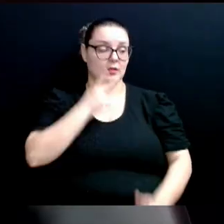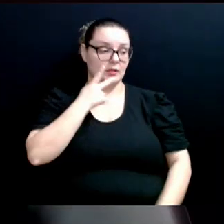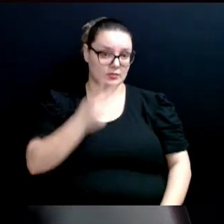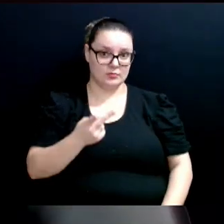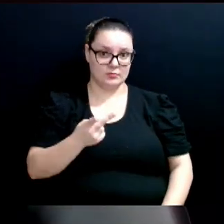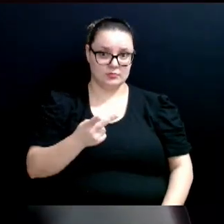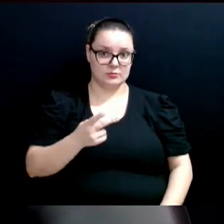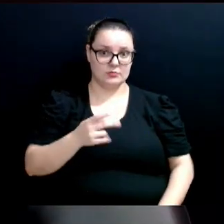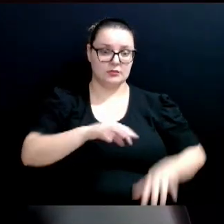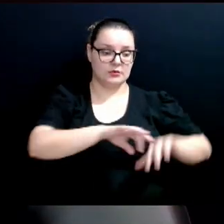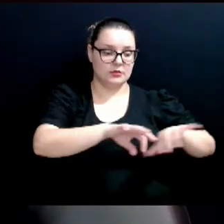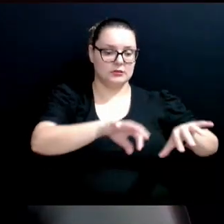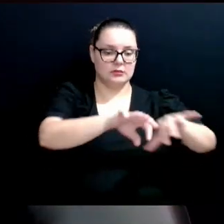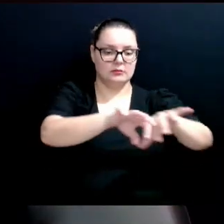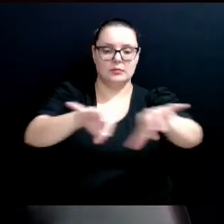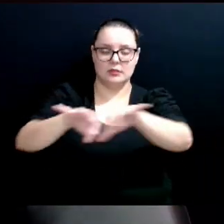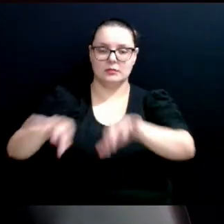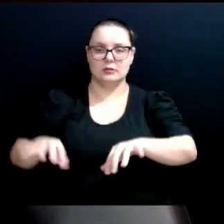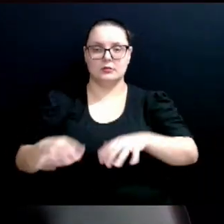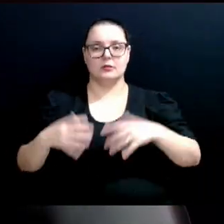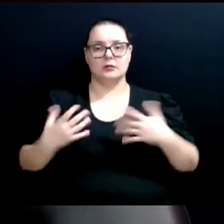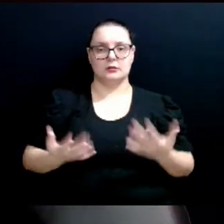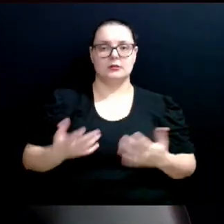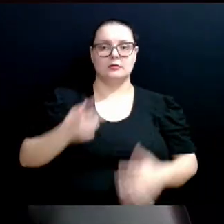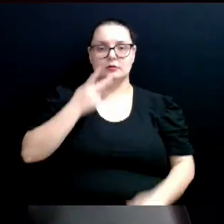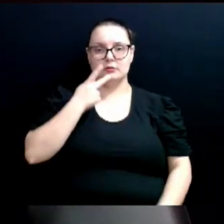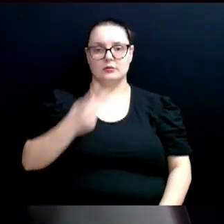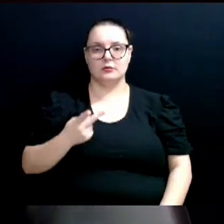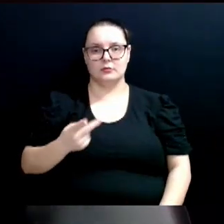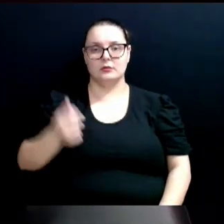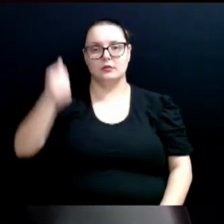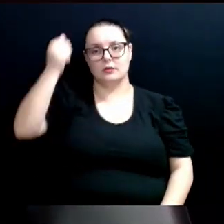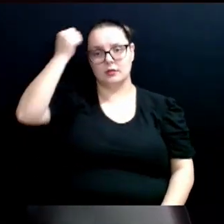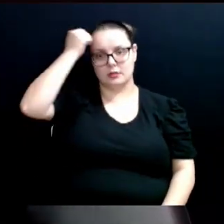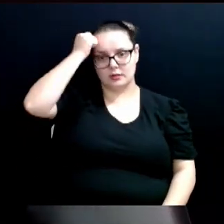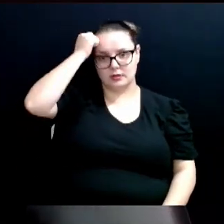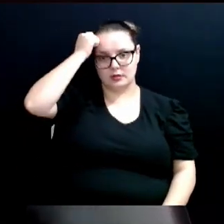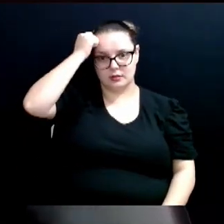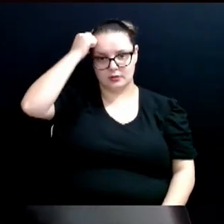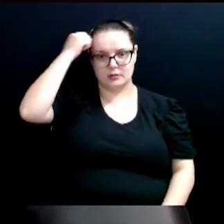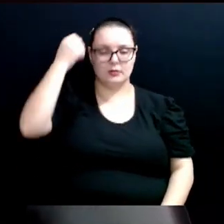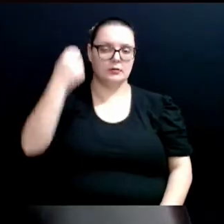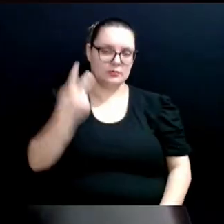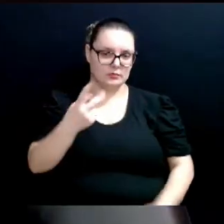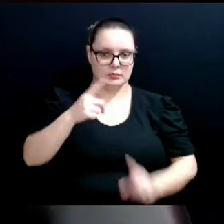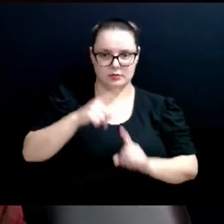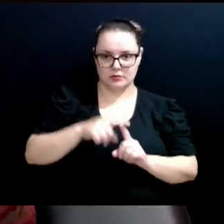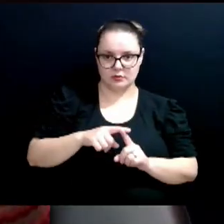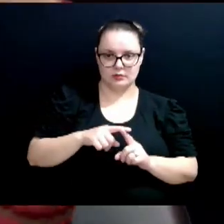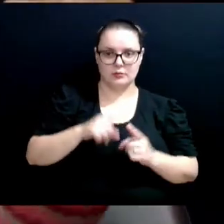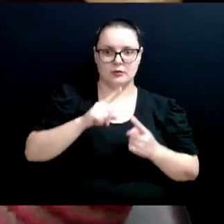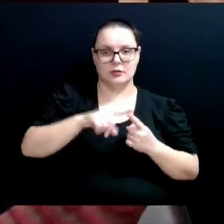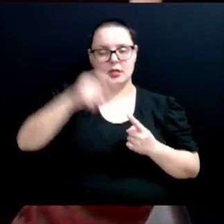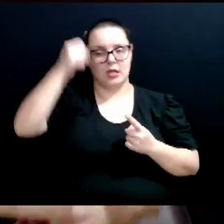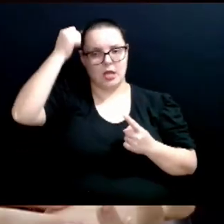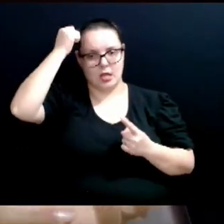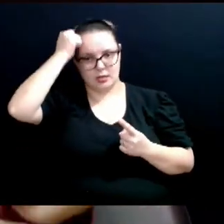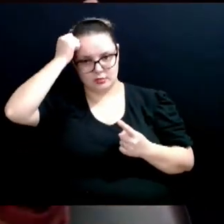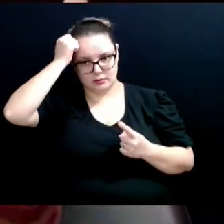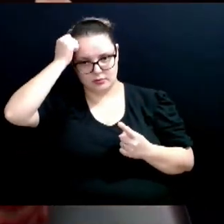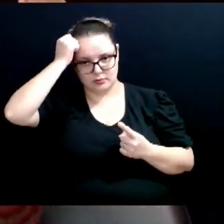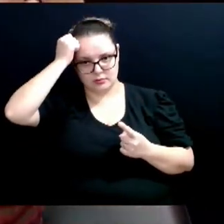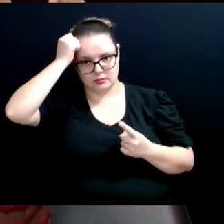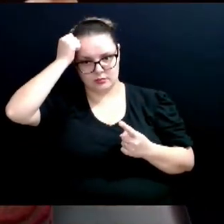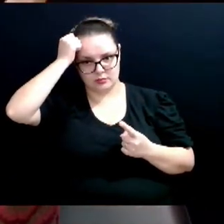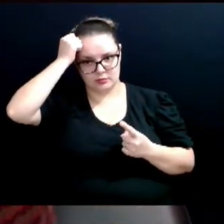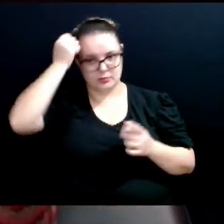separações. Então, vamos dizer assim, a culpa, existem dois tipos de culpa. A culpa que é a culpa criada